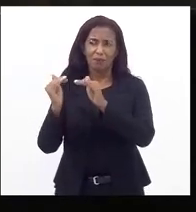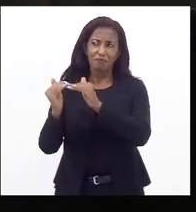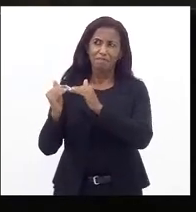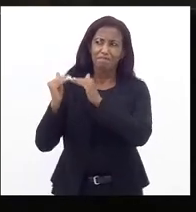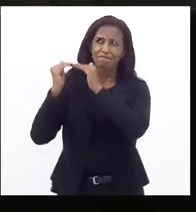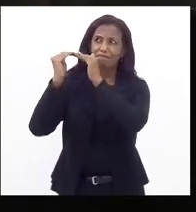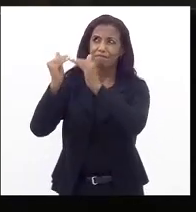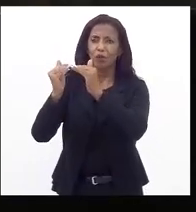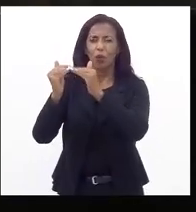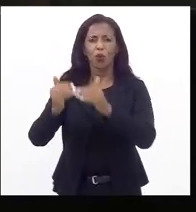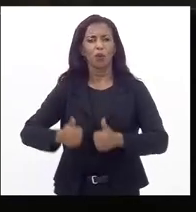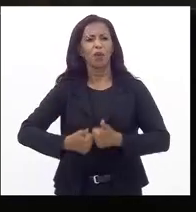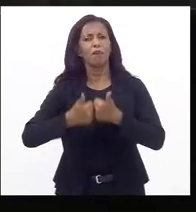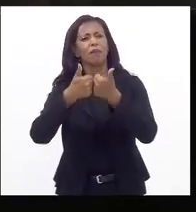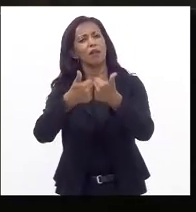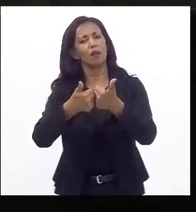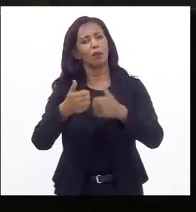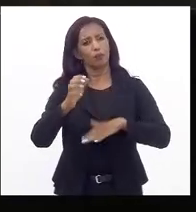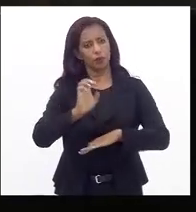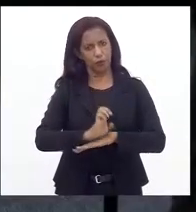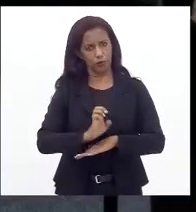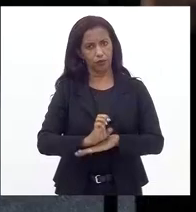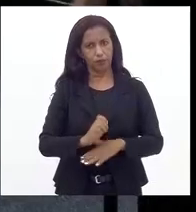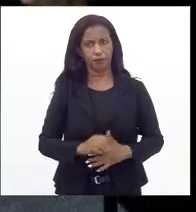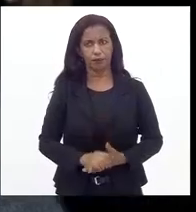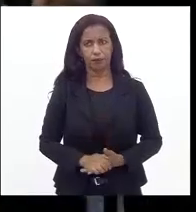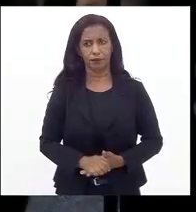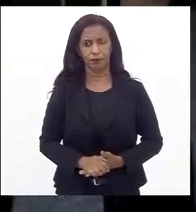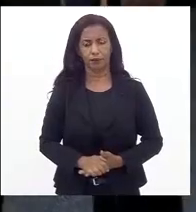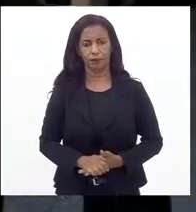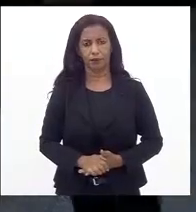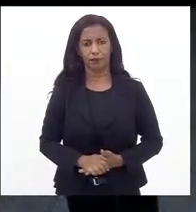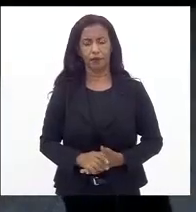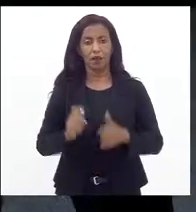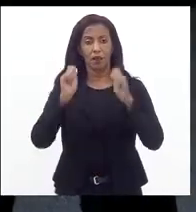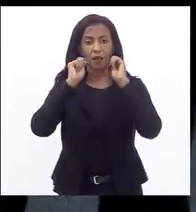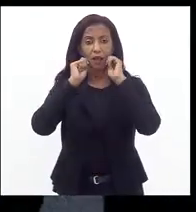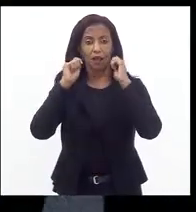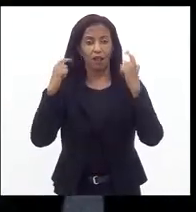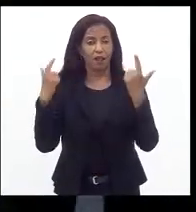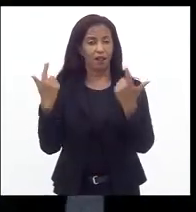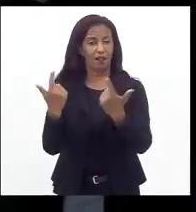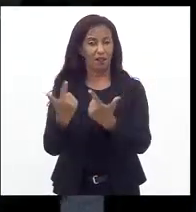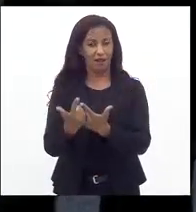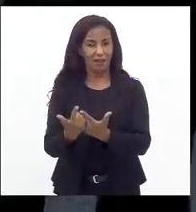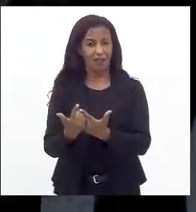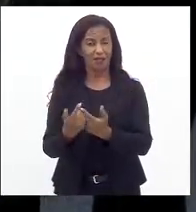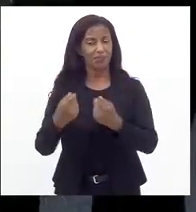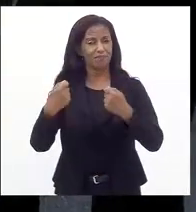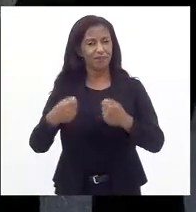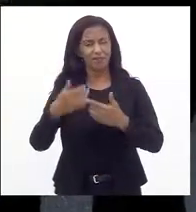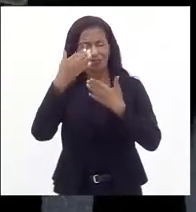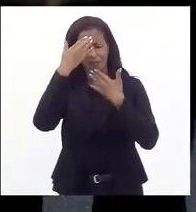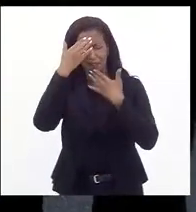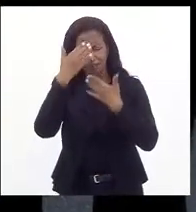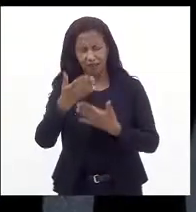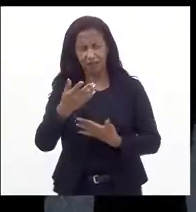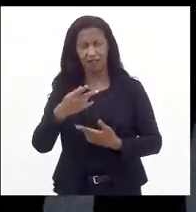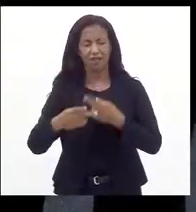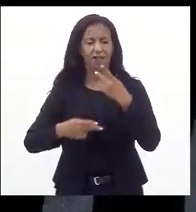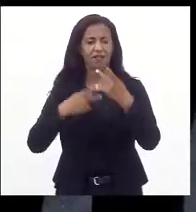era melhor prestado e o que é melhor para o estado a Assembleia Legislativa lhe deve esta fala e nós